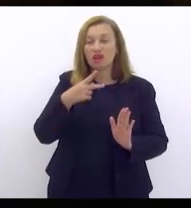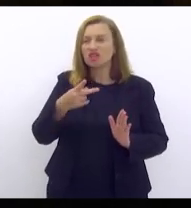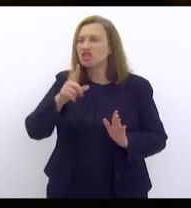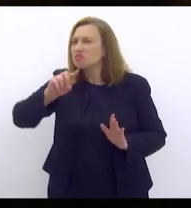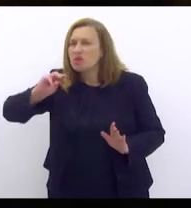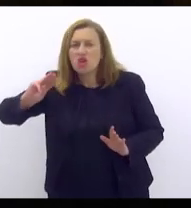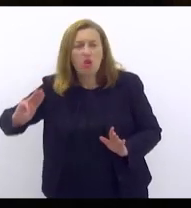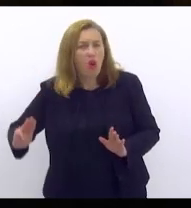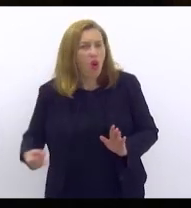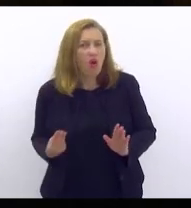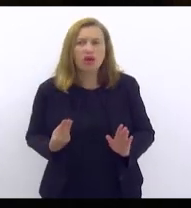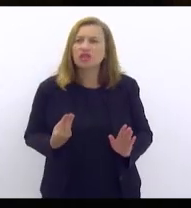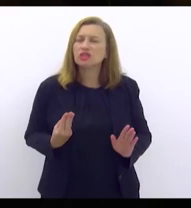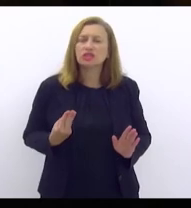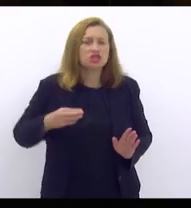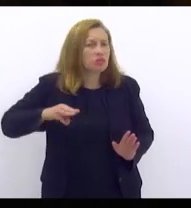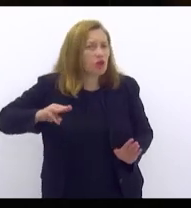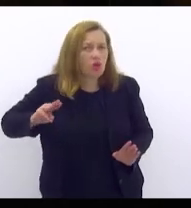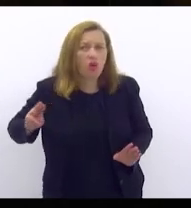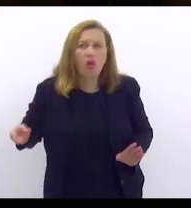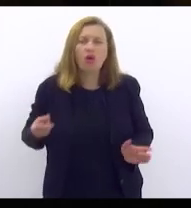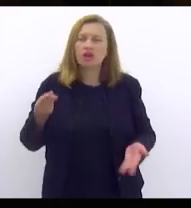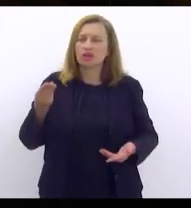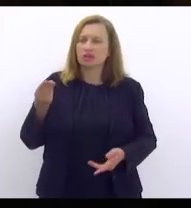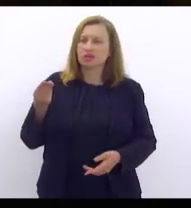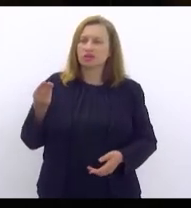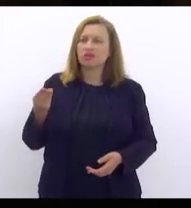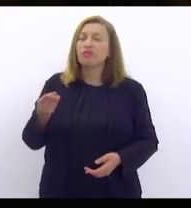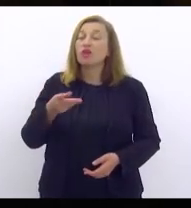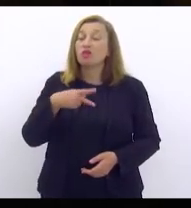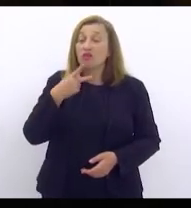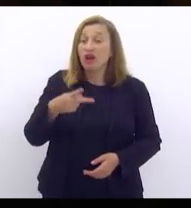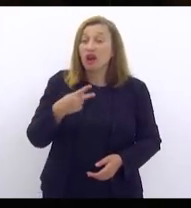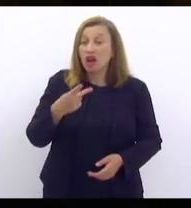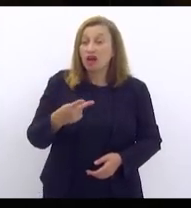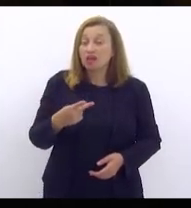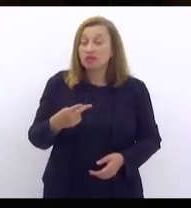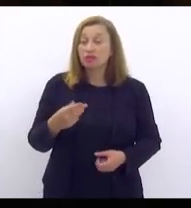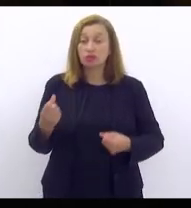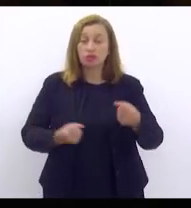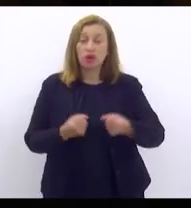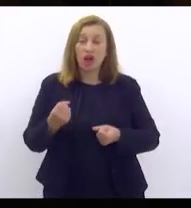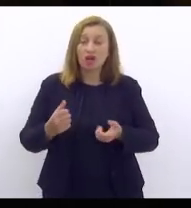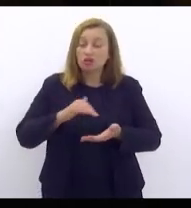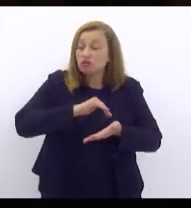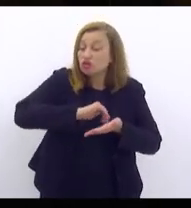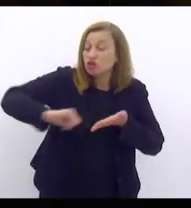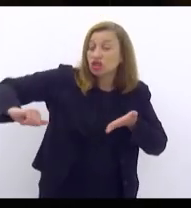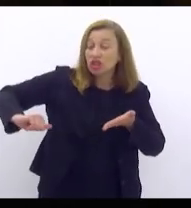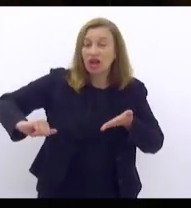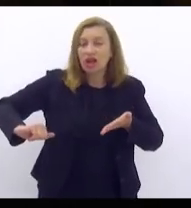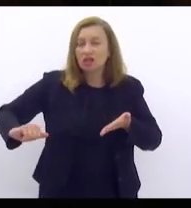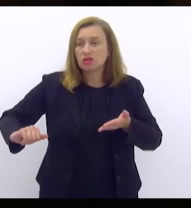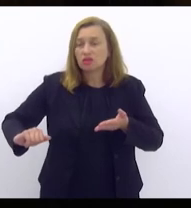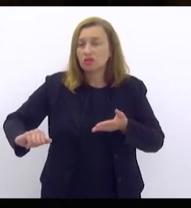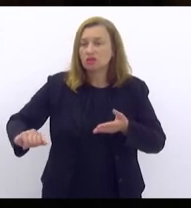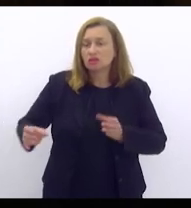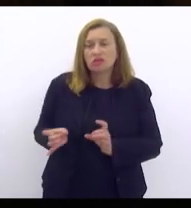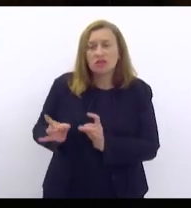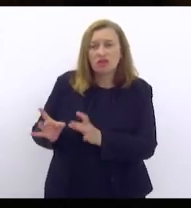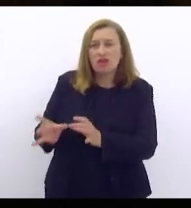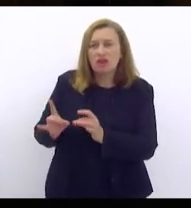milhões, gente. Estamos falando de milhões. Estamos falando do bem das pessoas que estão sendo tomadas, estão sendo vendidas, sem as pessoas